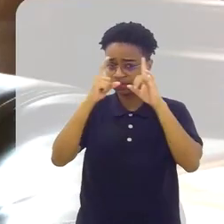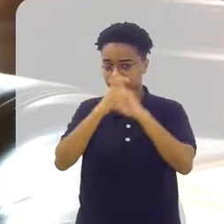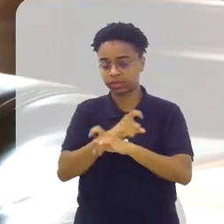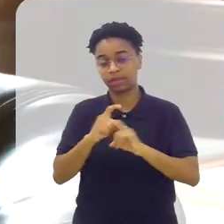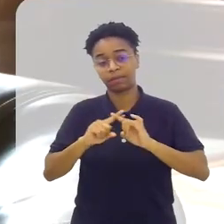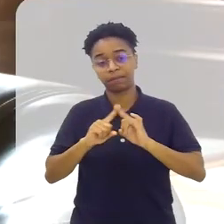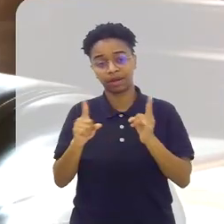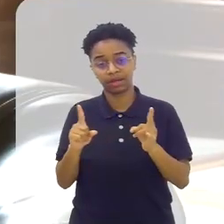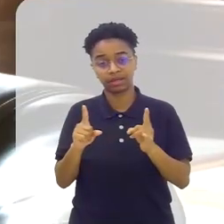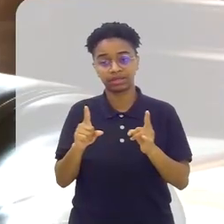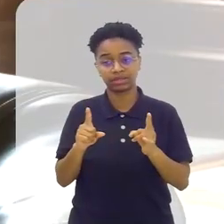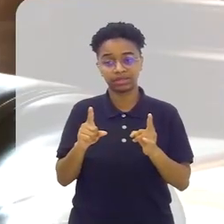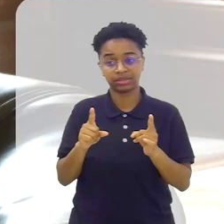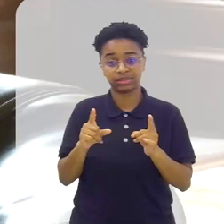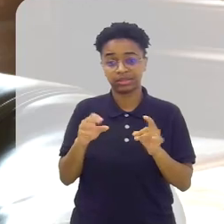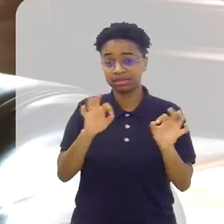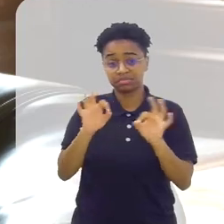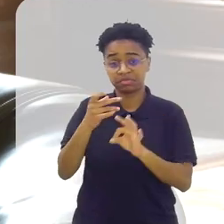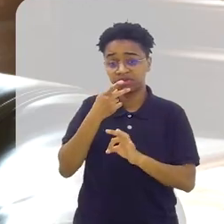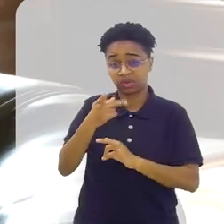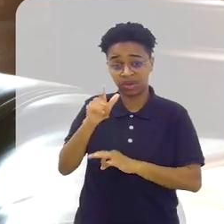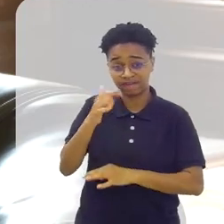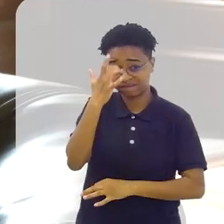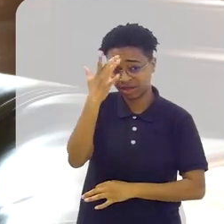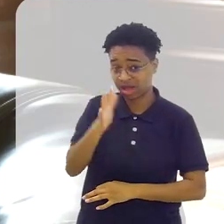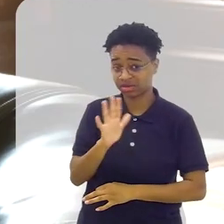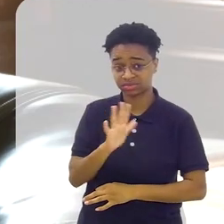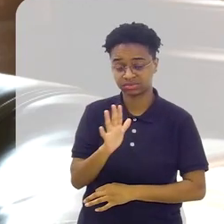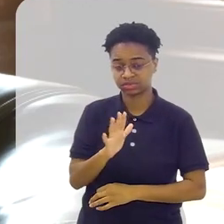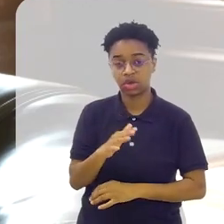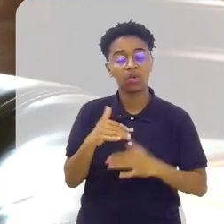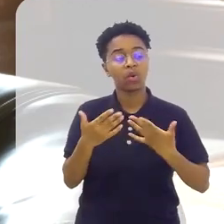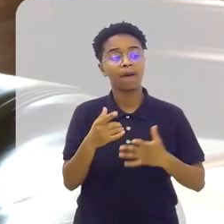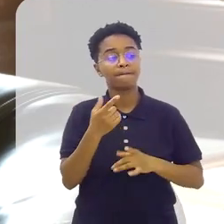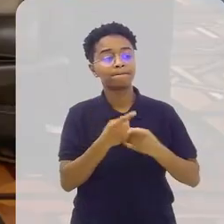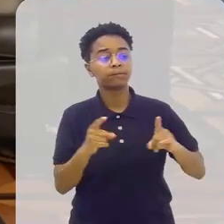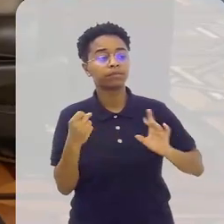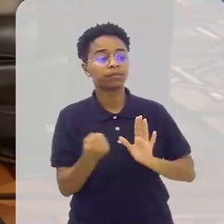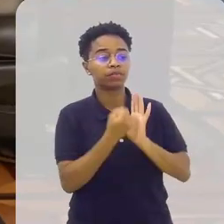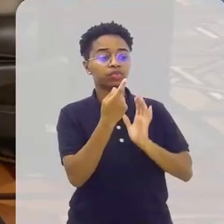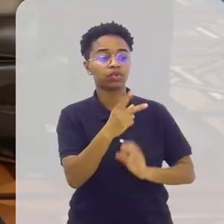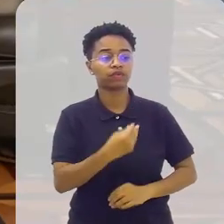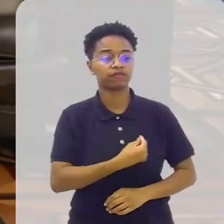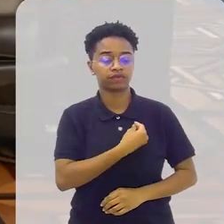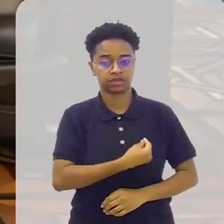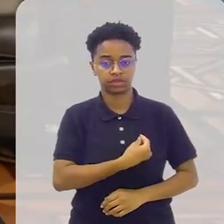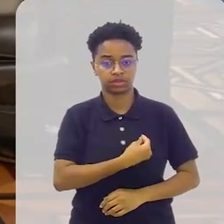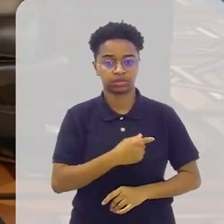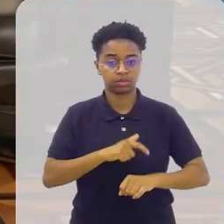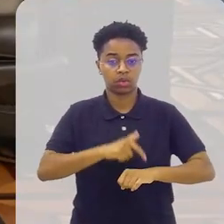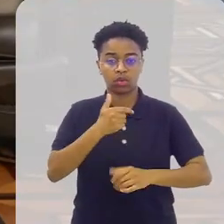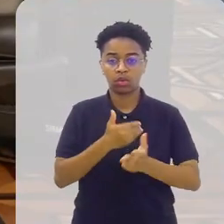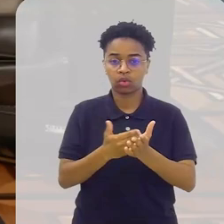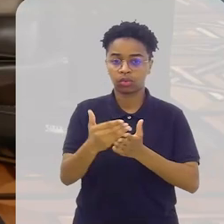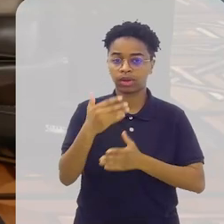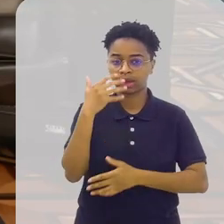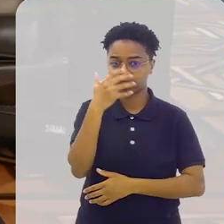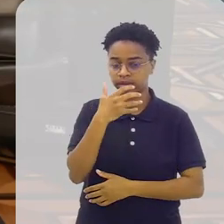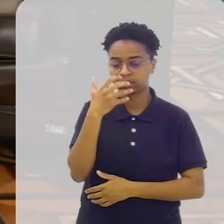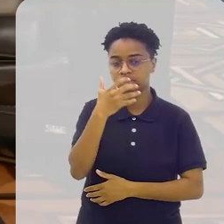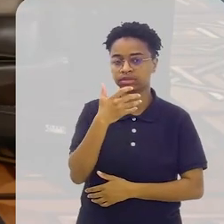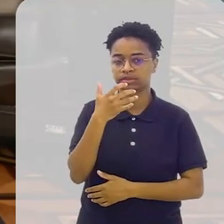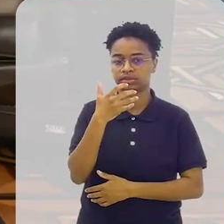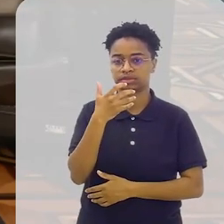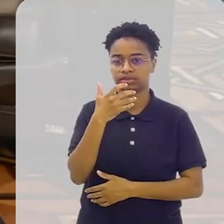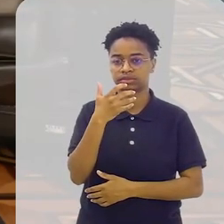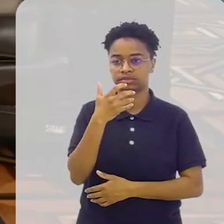ter vento vai ter dificuldade Mas quem disse que seria fácil né a música que marcou a sua vida quando